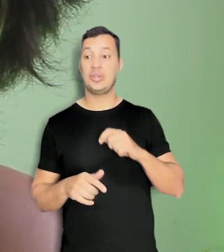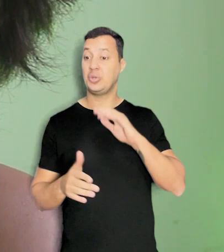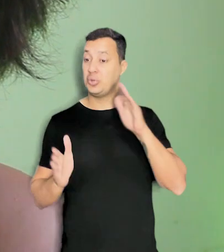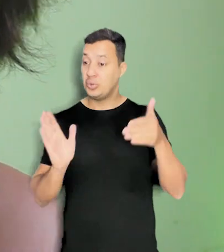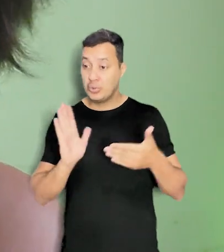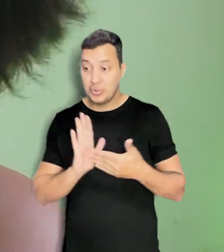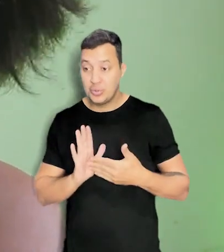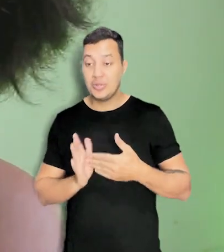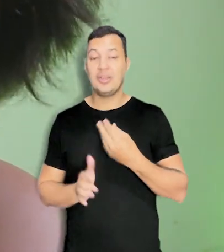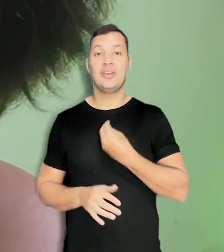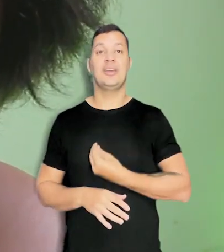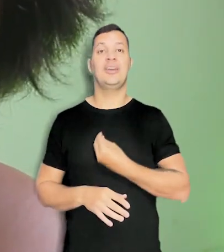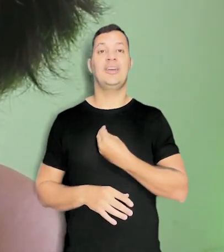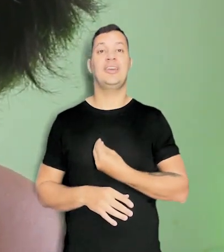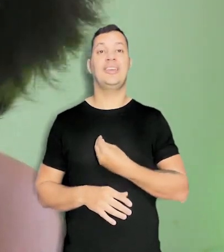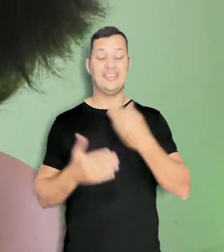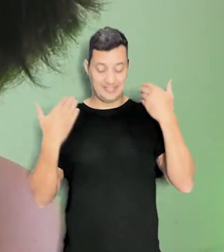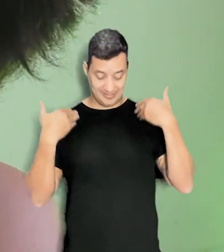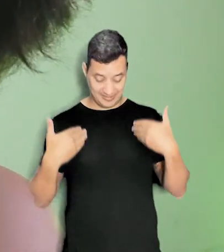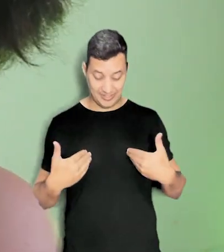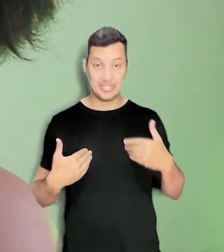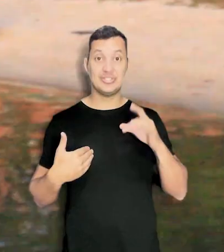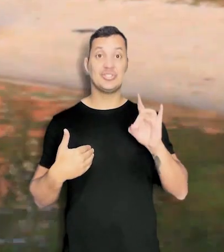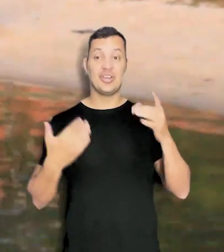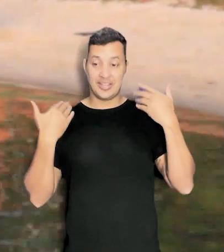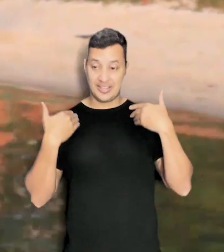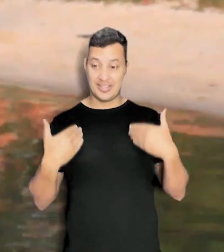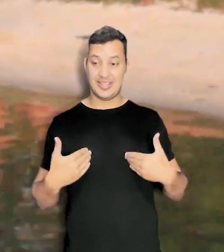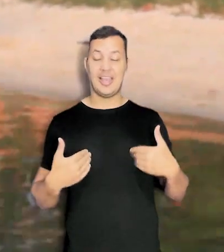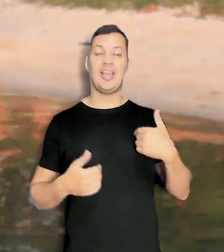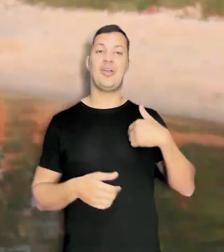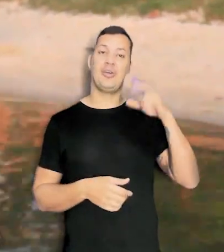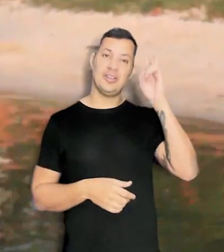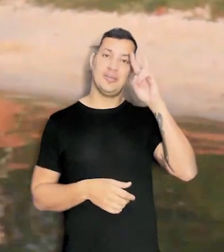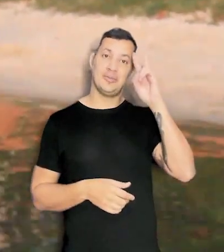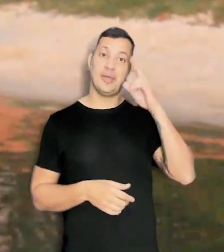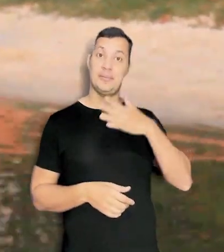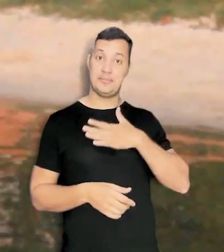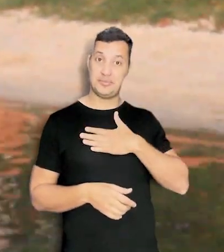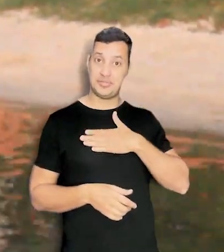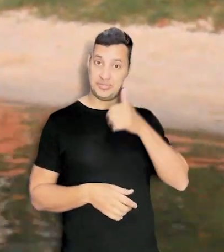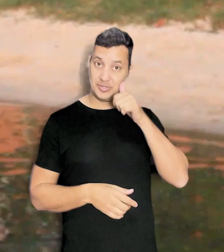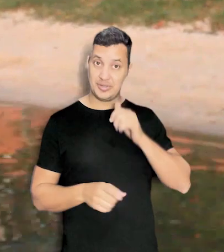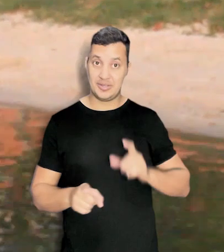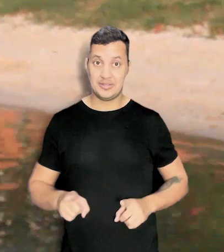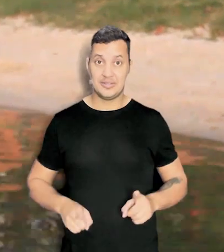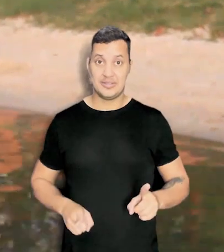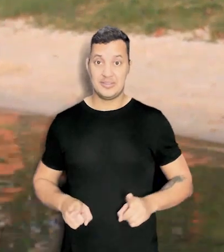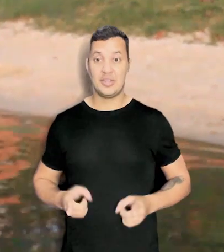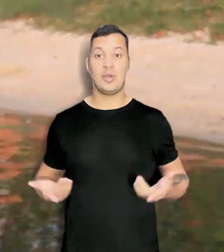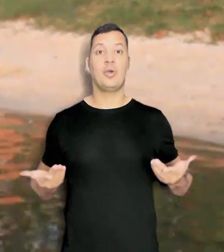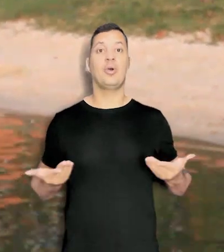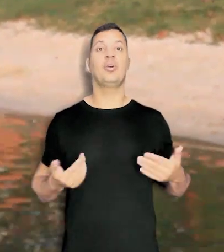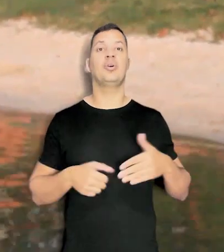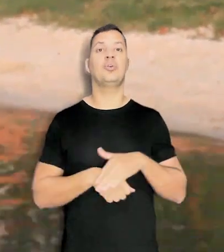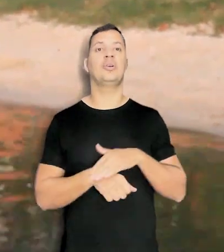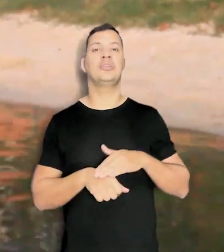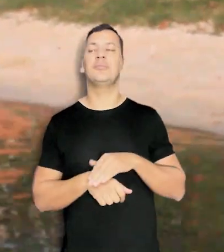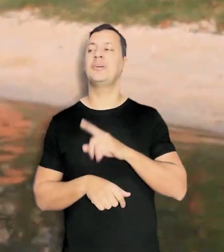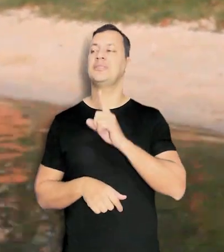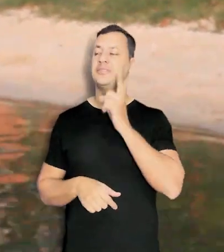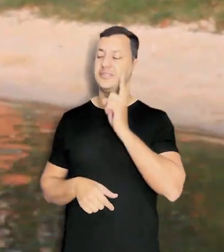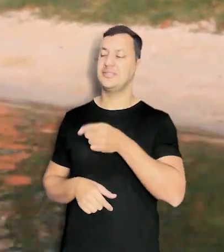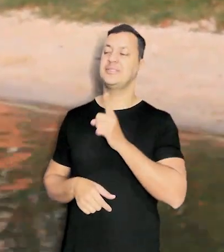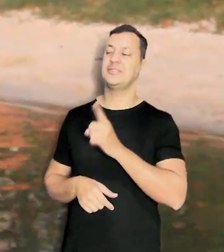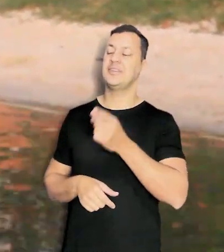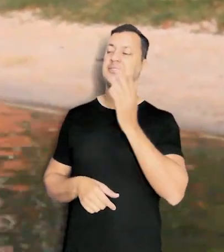tudo e, ao mesmo tempo, ser eu. Só eu. Eu lembro que minhas primas já falavam que eu Hoje em dia a gente conversa sobre isso, ela fala, não, mas eu sabia que